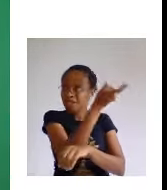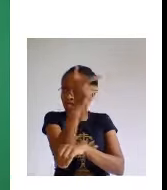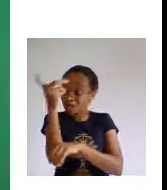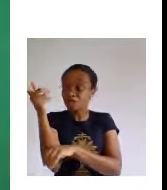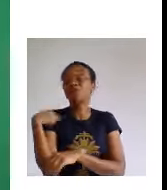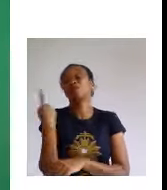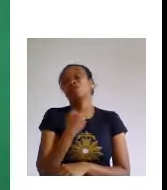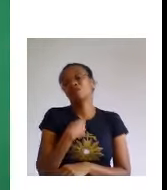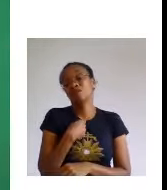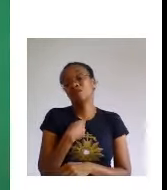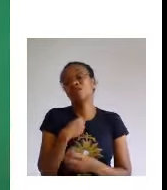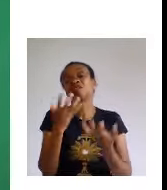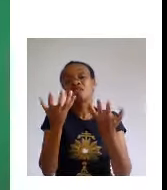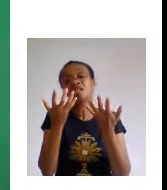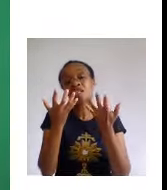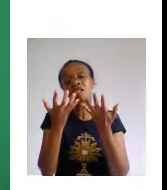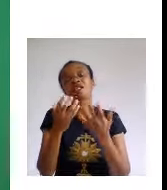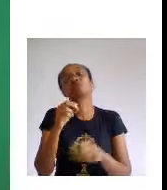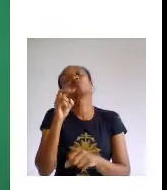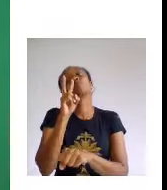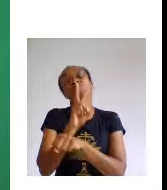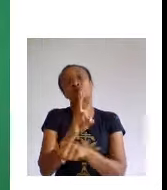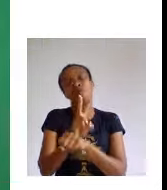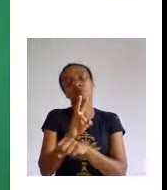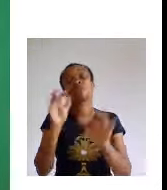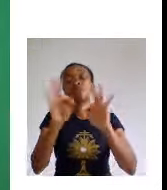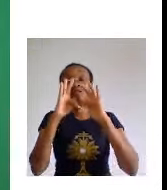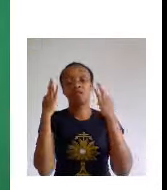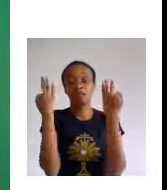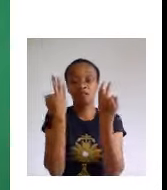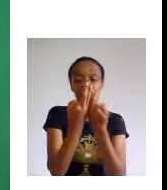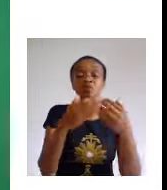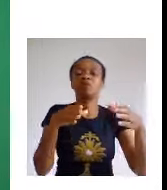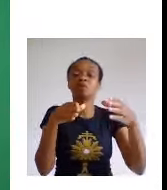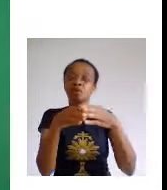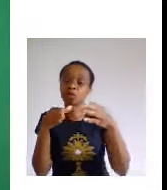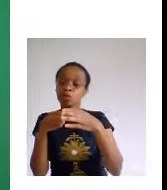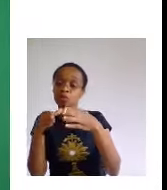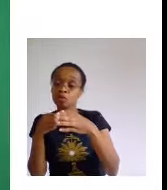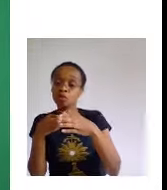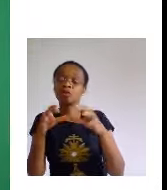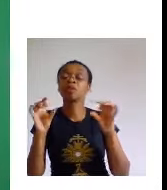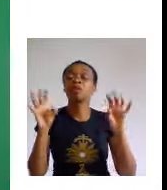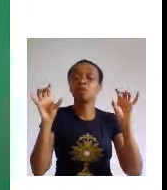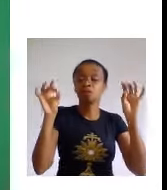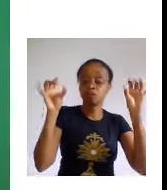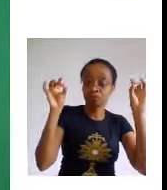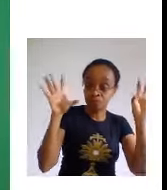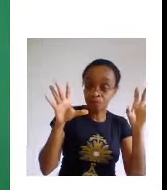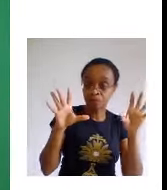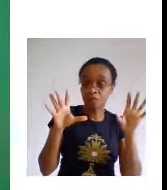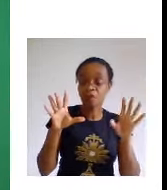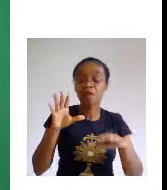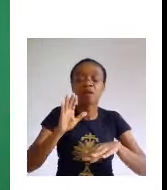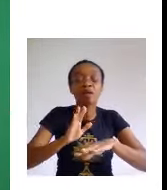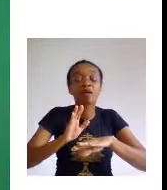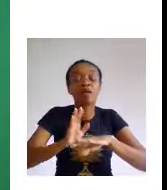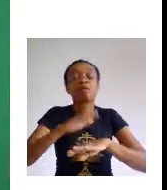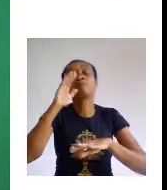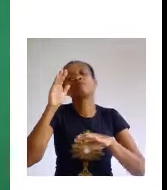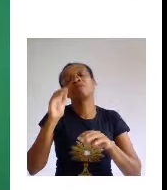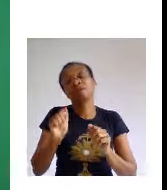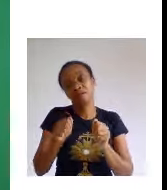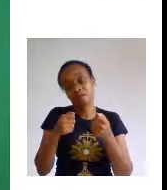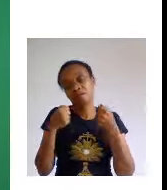da dignidade das pessoas, das famílias, das comunidades, principalmente as mais